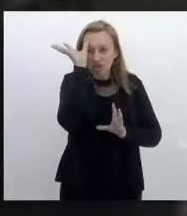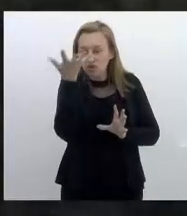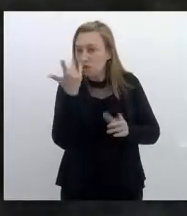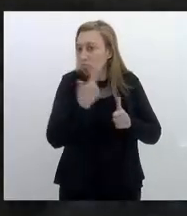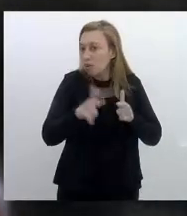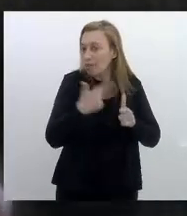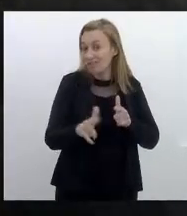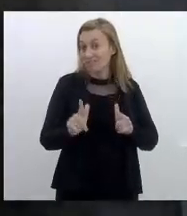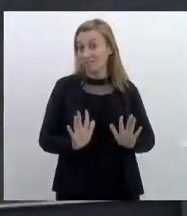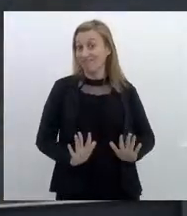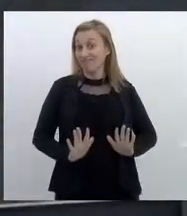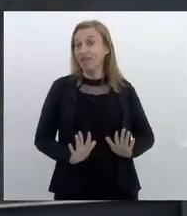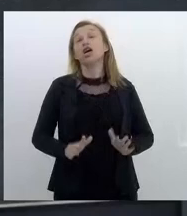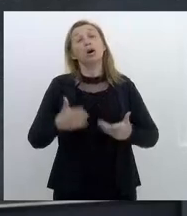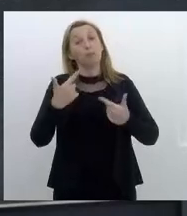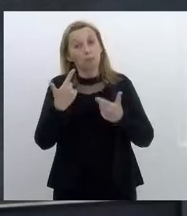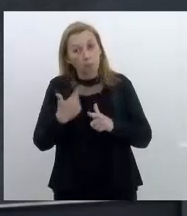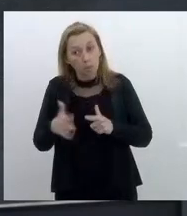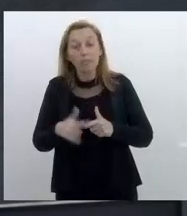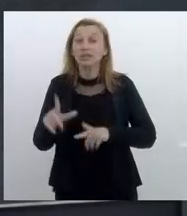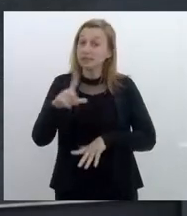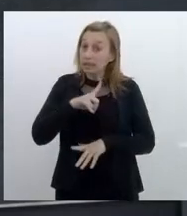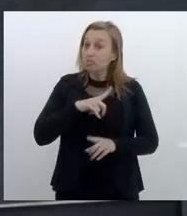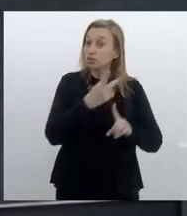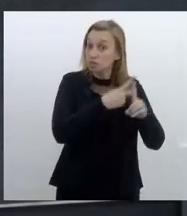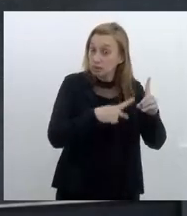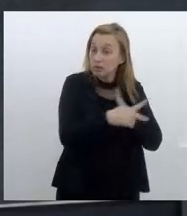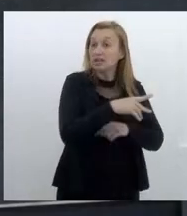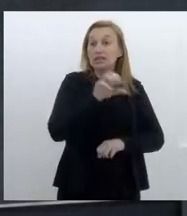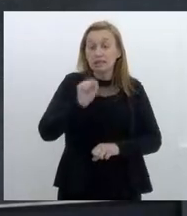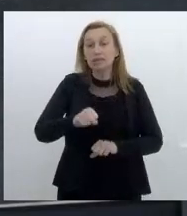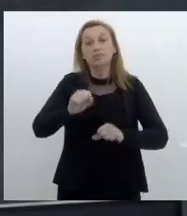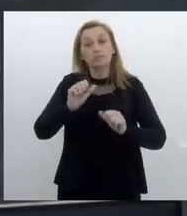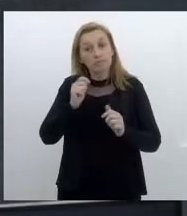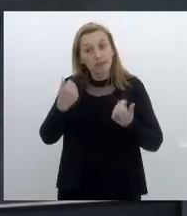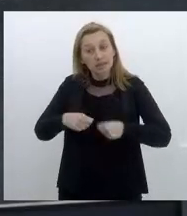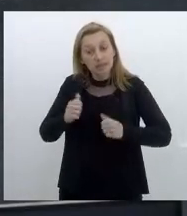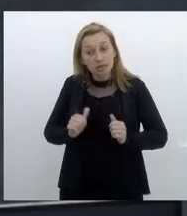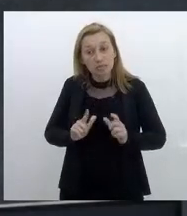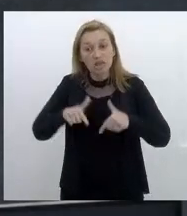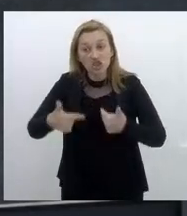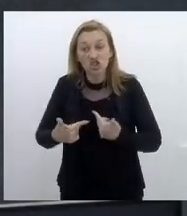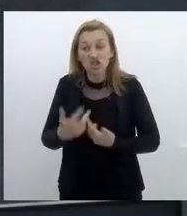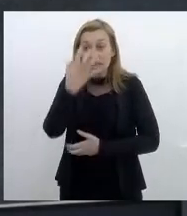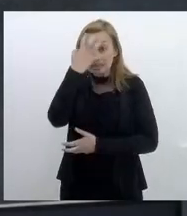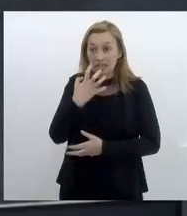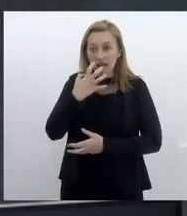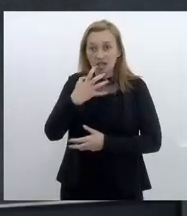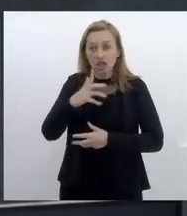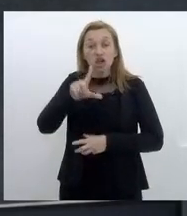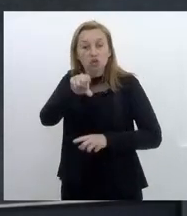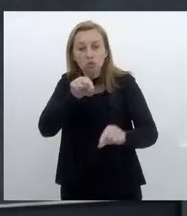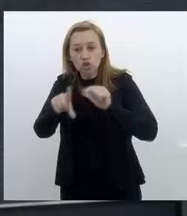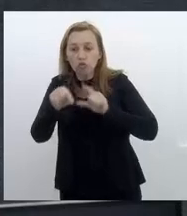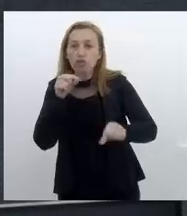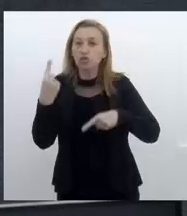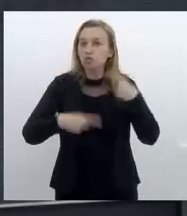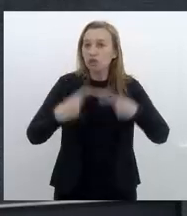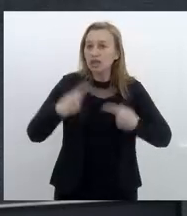resolver o problema na nossa primeira faz tempo que podemos previdenciários Temos que enfrentar a luz mas com seriedade e com decisões